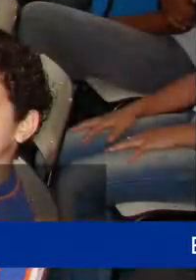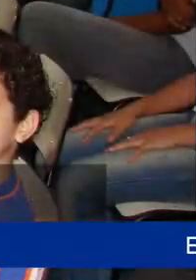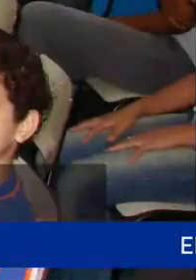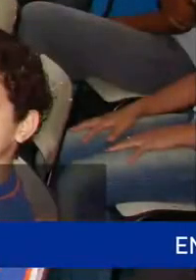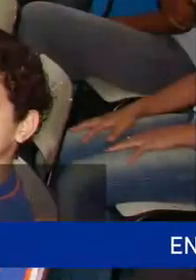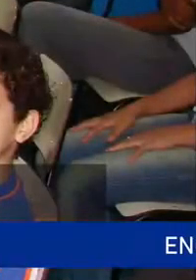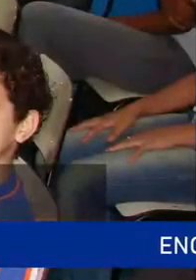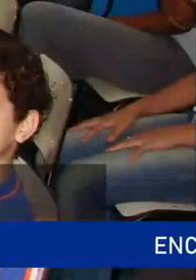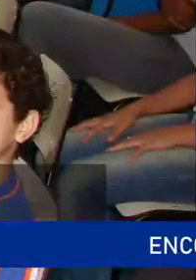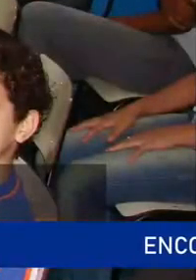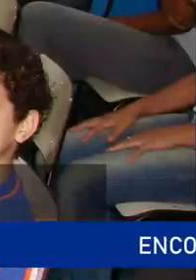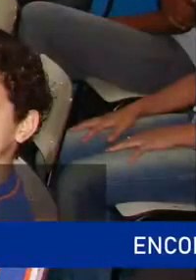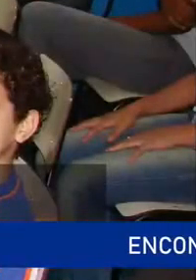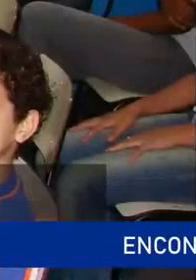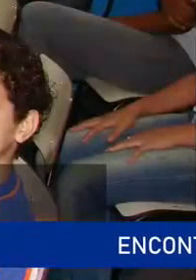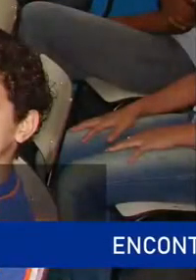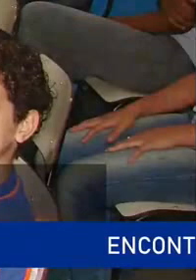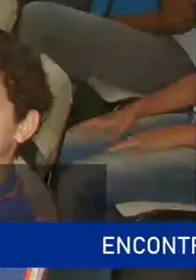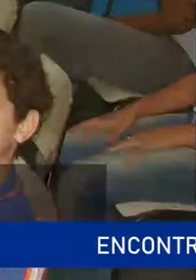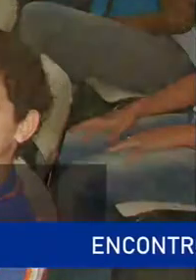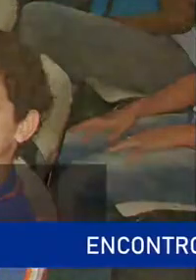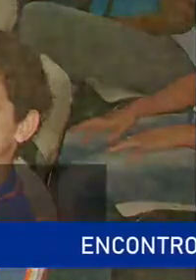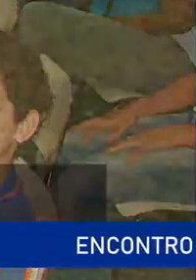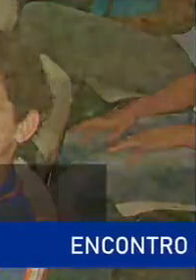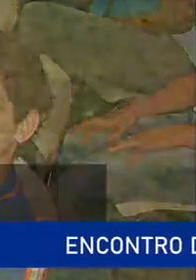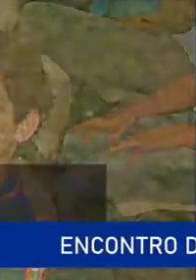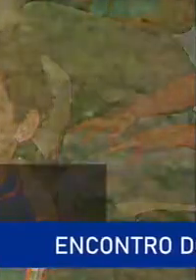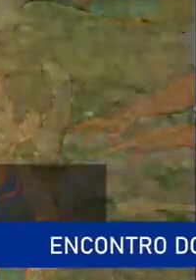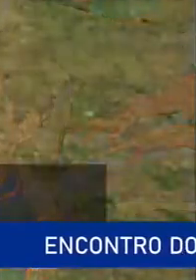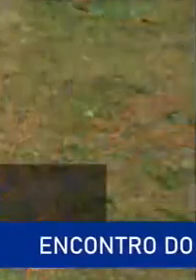foto de embarradores de online com crianças,